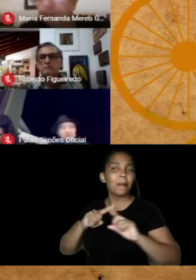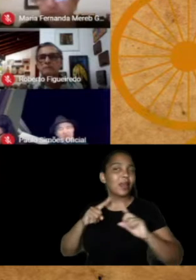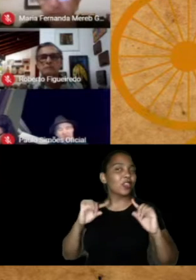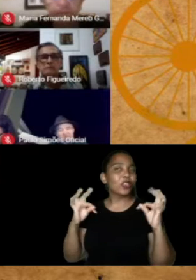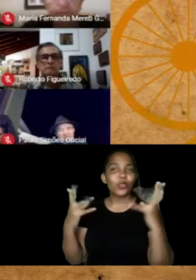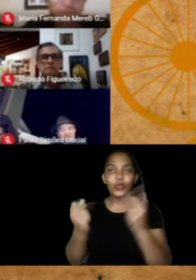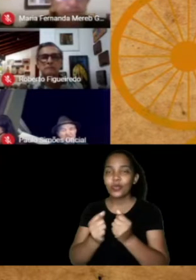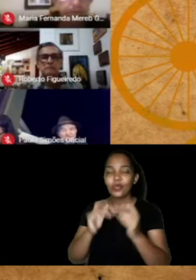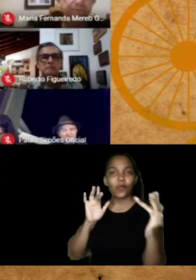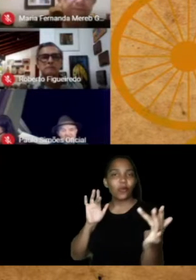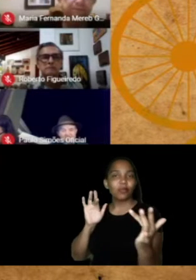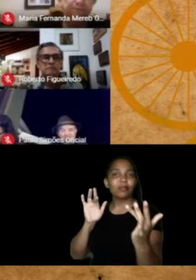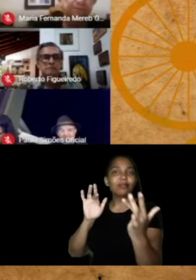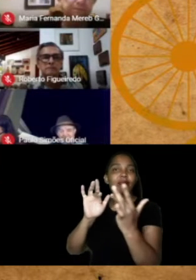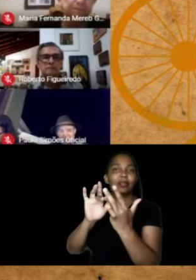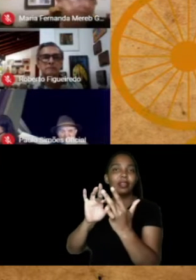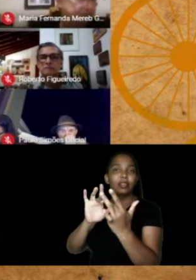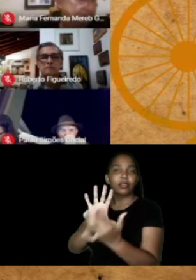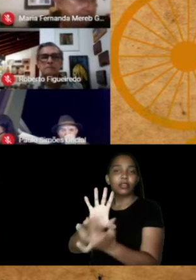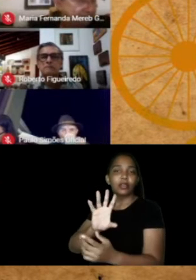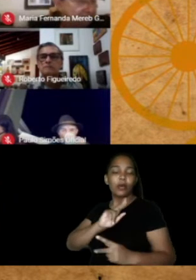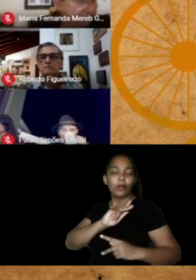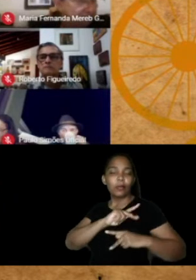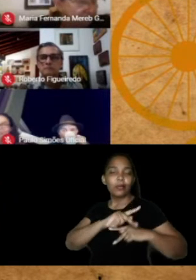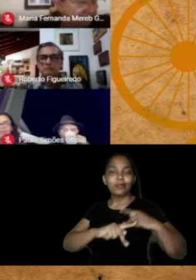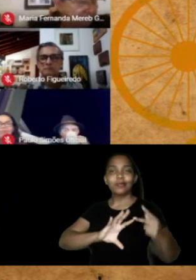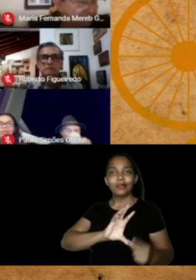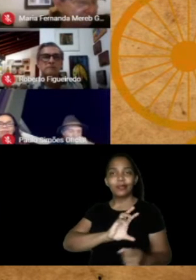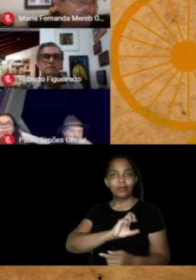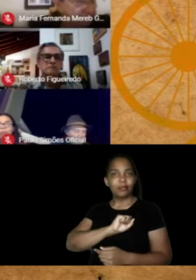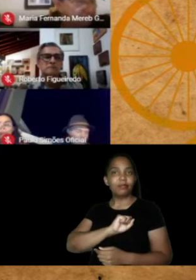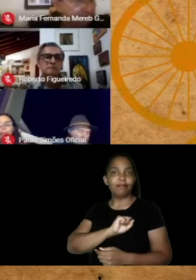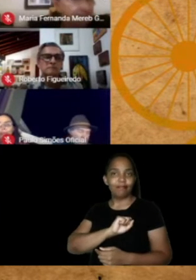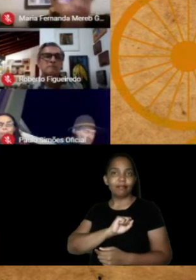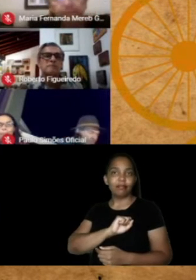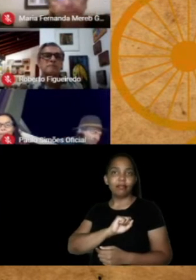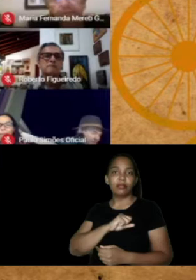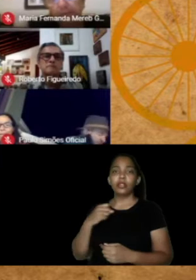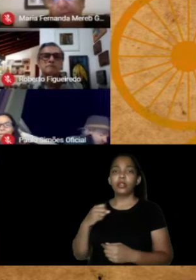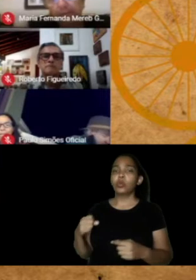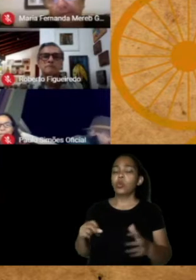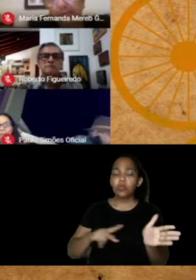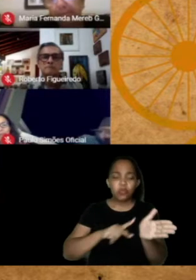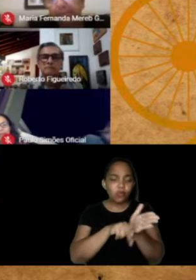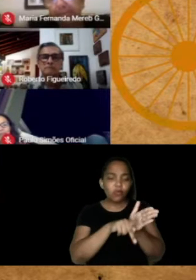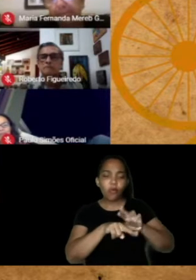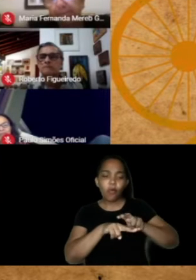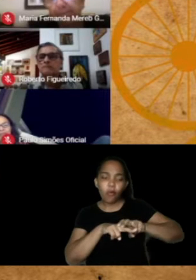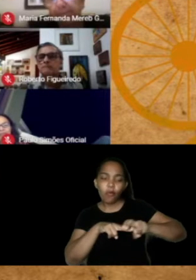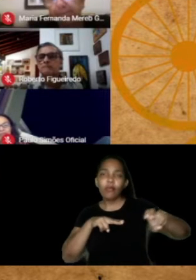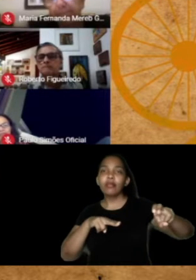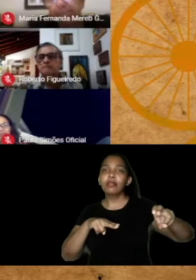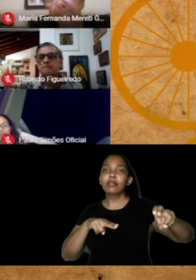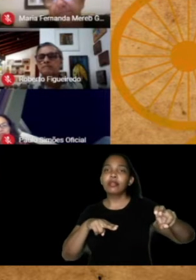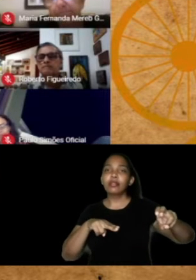O trem, os trilhos, as paisagens. Sejam todos bem-vindos.